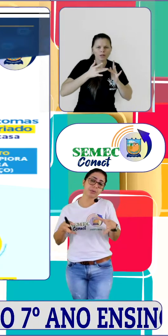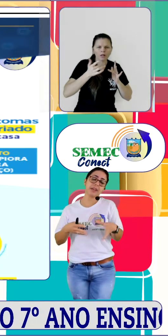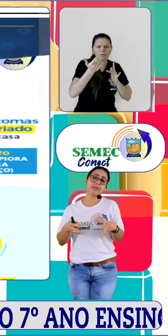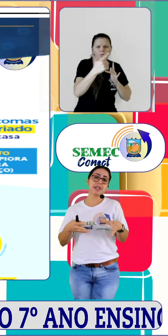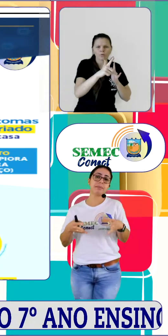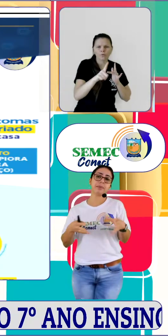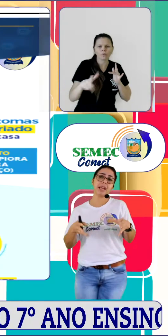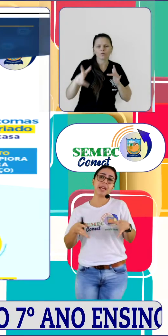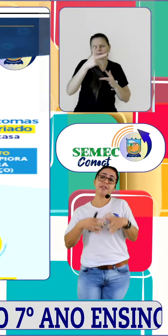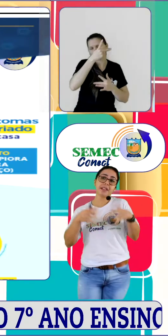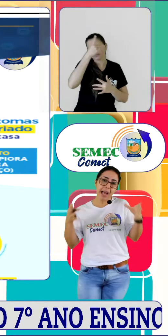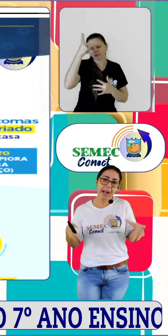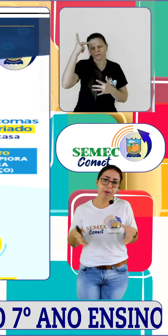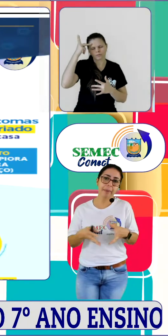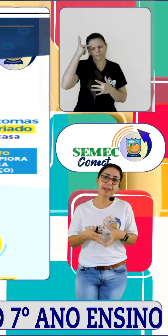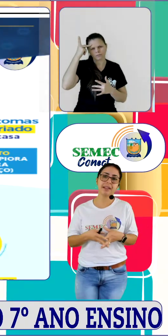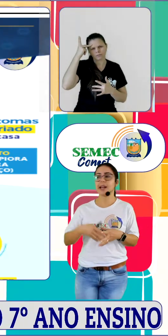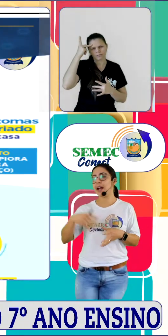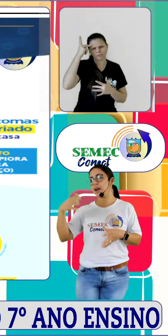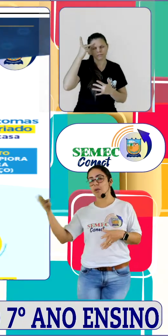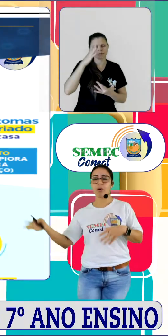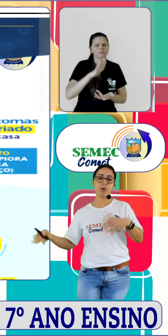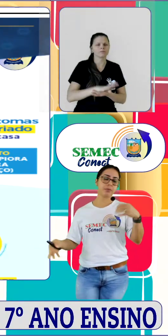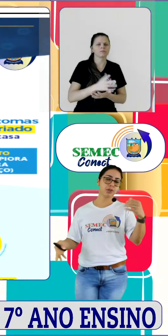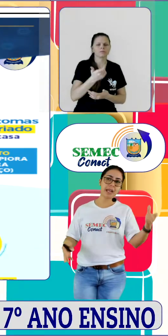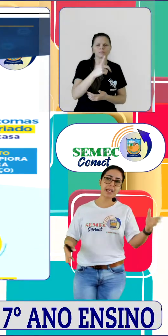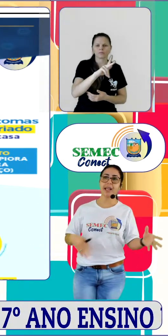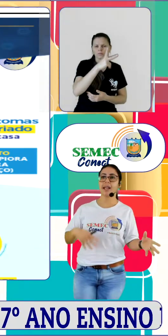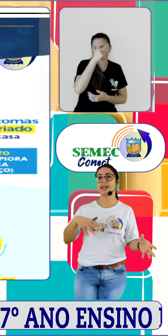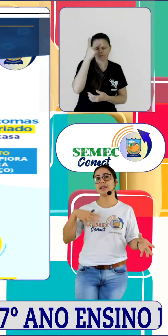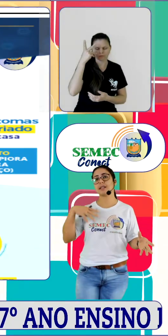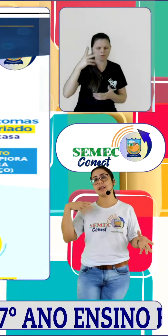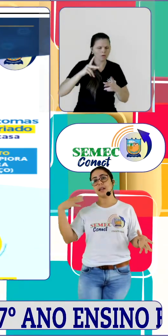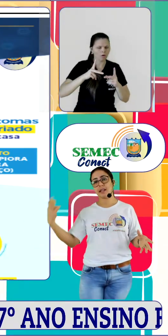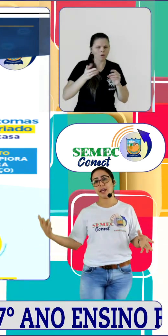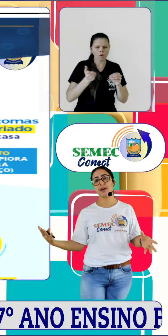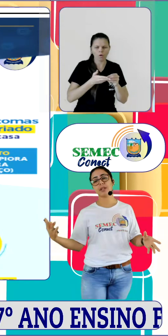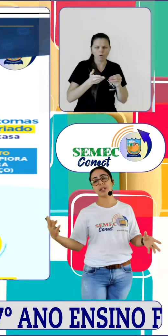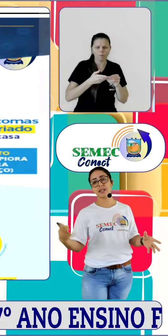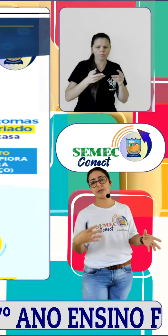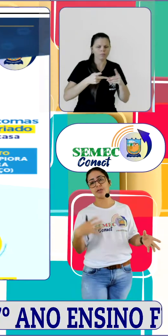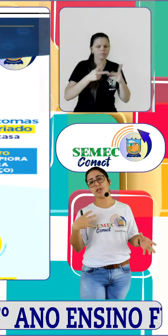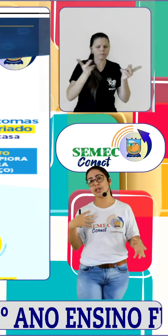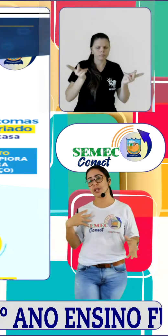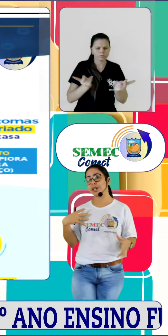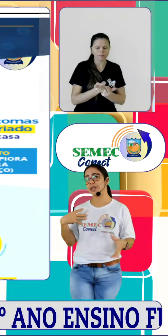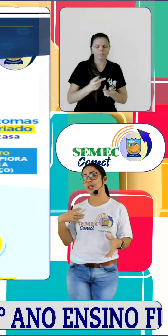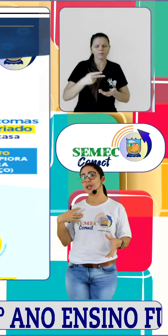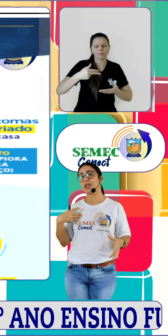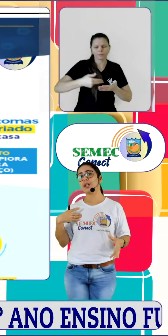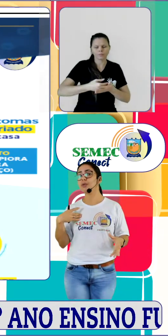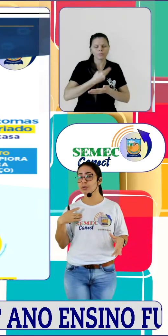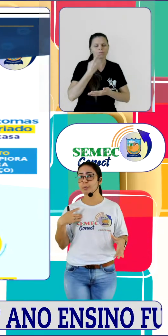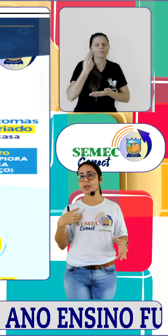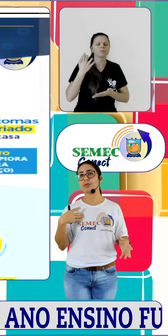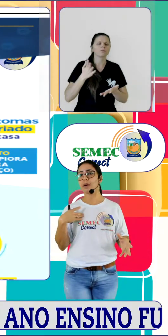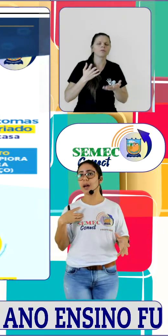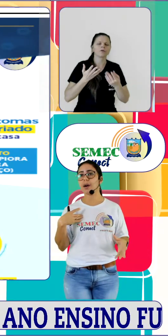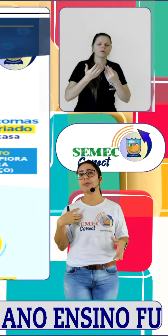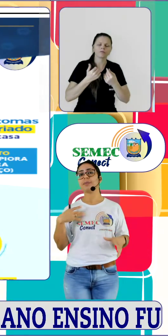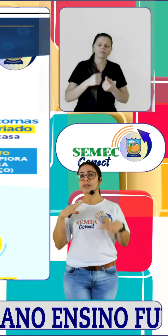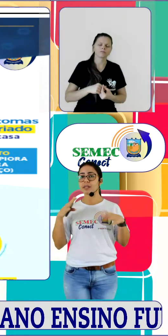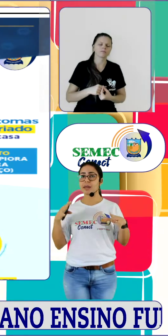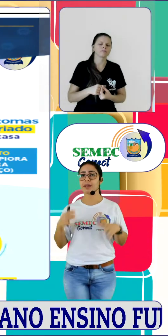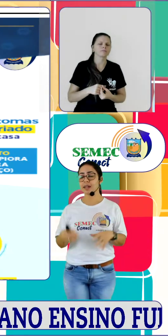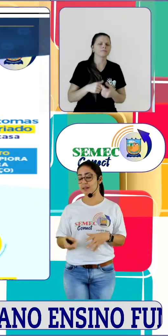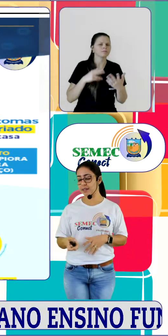tudo que você puder evitar, compartilhar copos, talheres, né, utensílios de uso